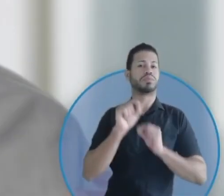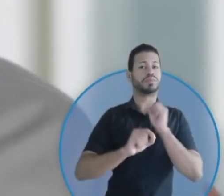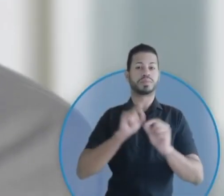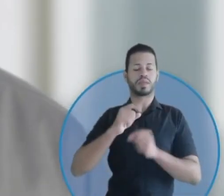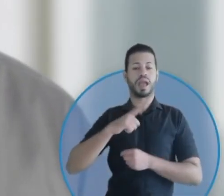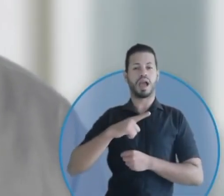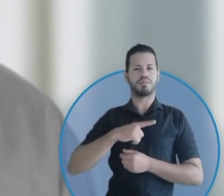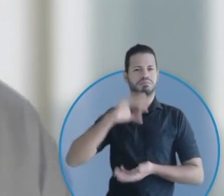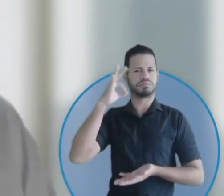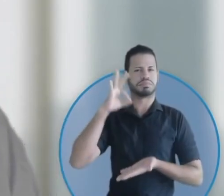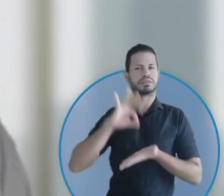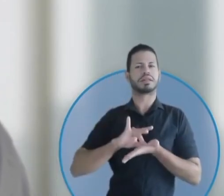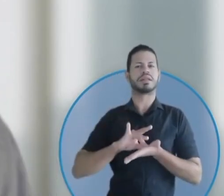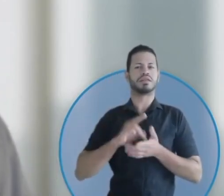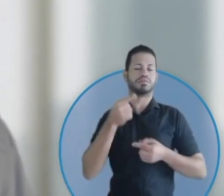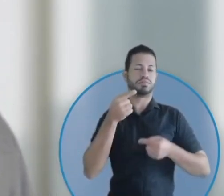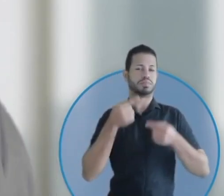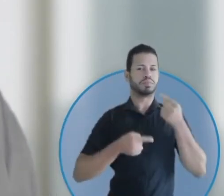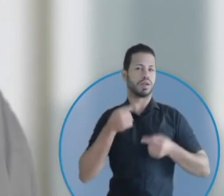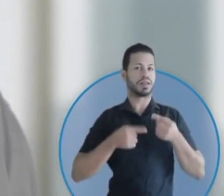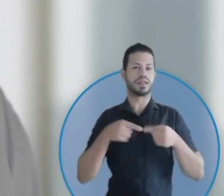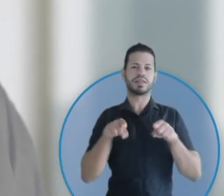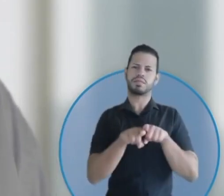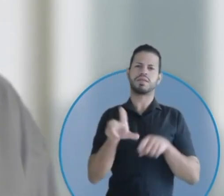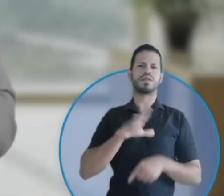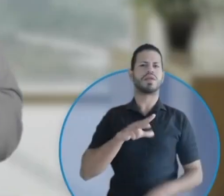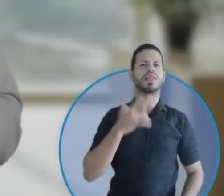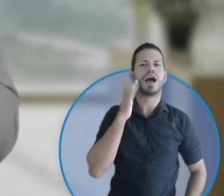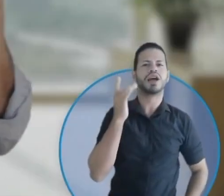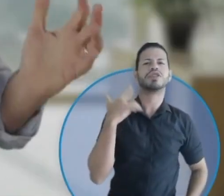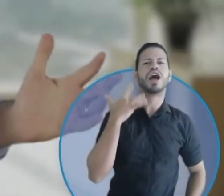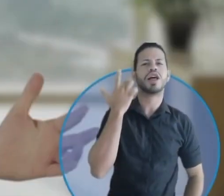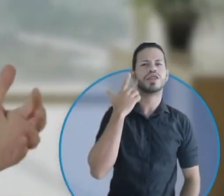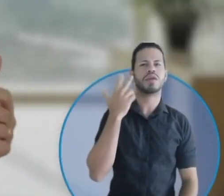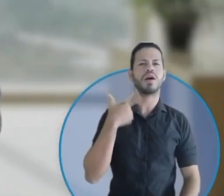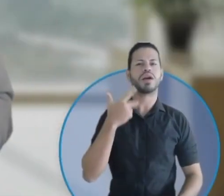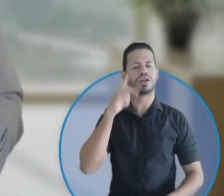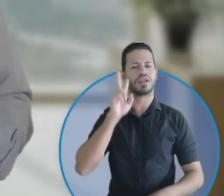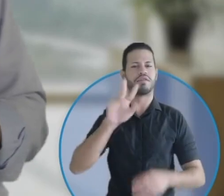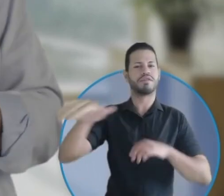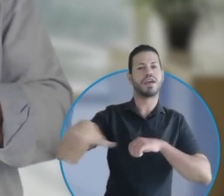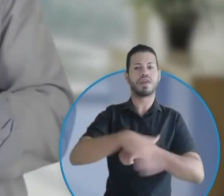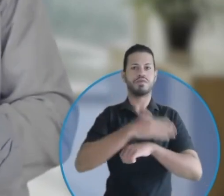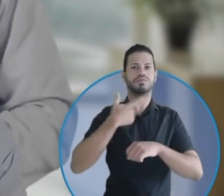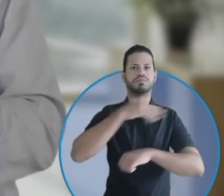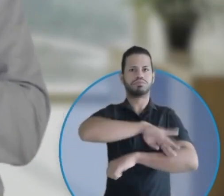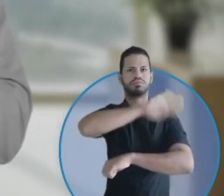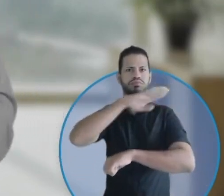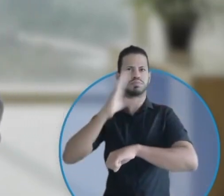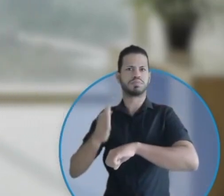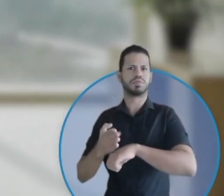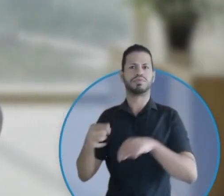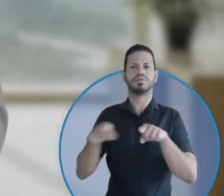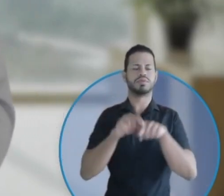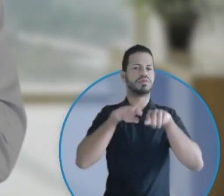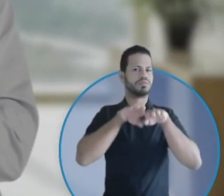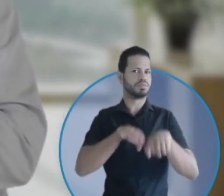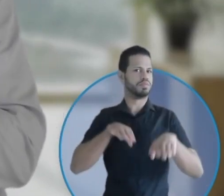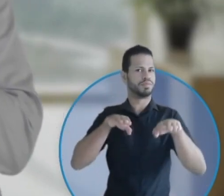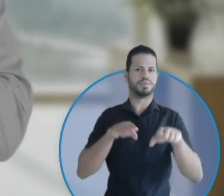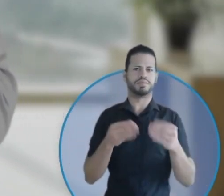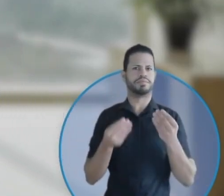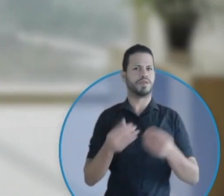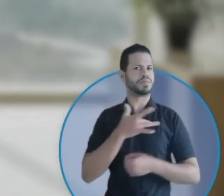afirmou ainda mais as minhas convicções políticas e pessoais. Não dá pra achar normal o que a gente vê nas ruas, nos morros, nas